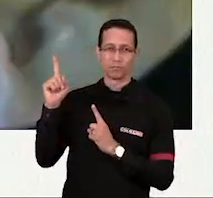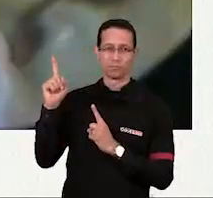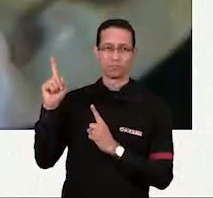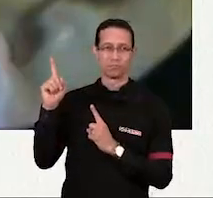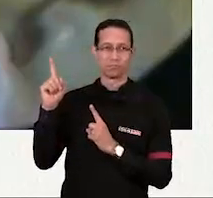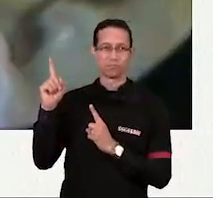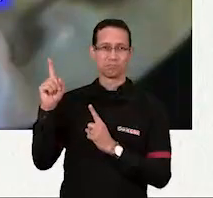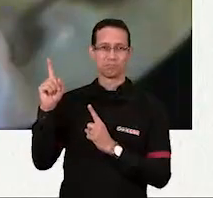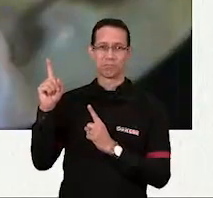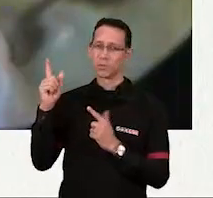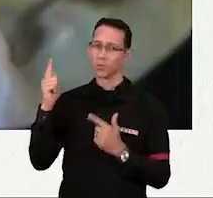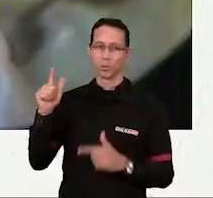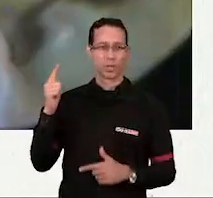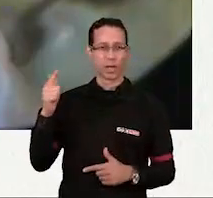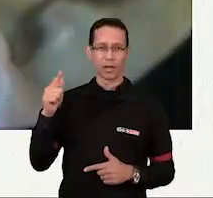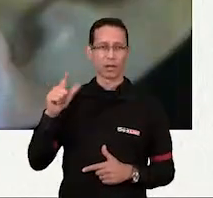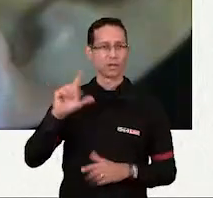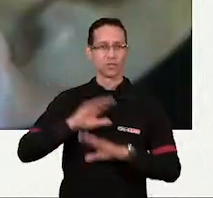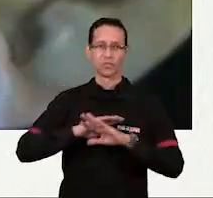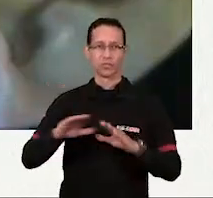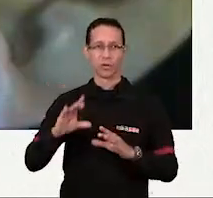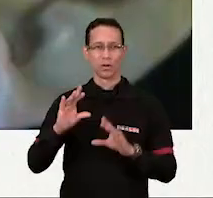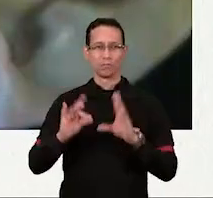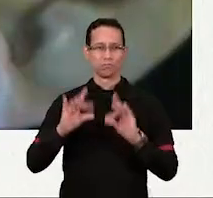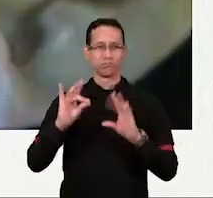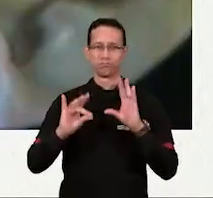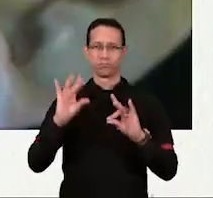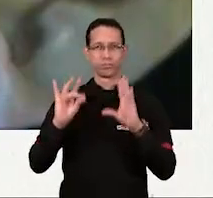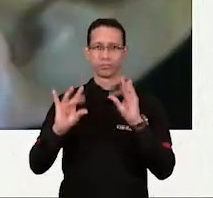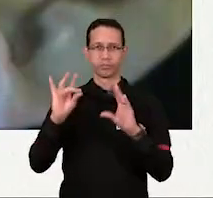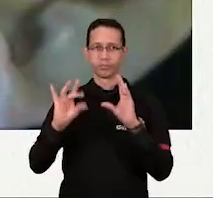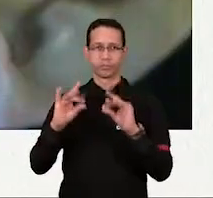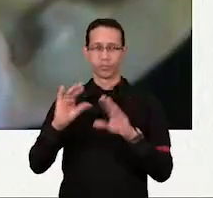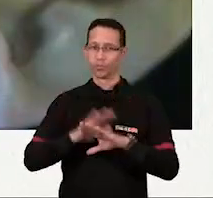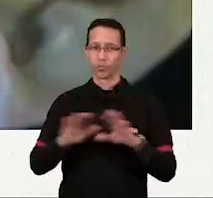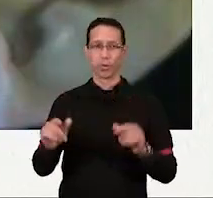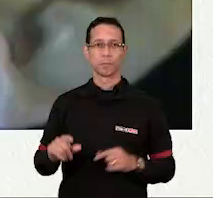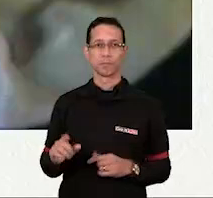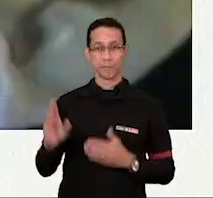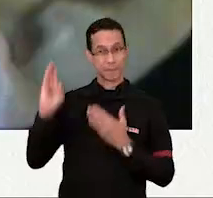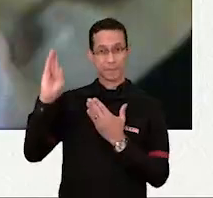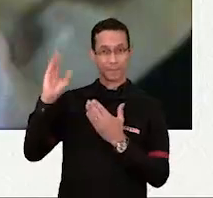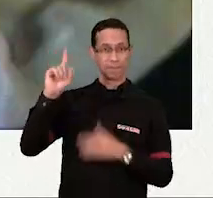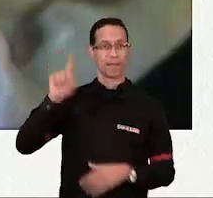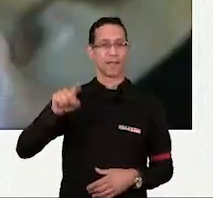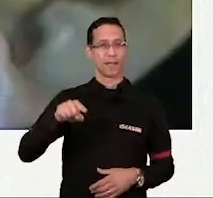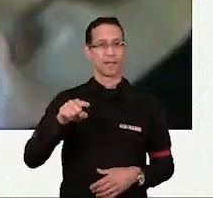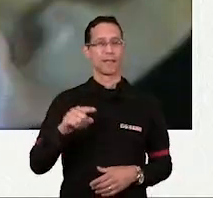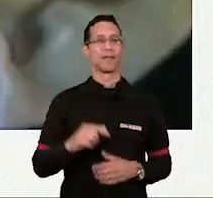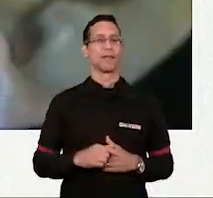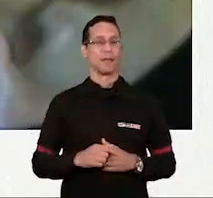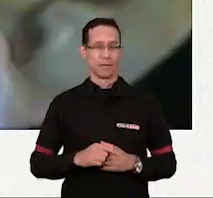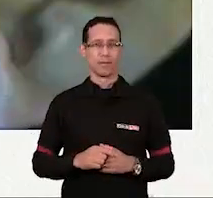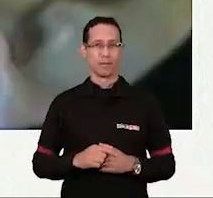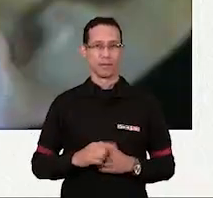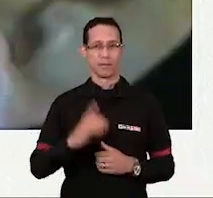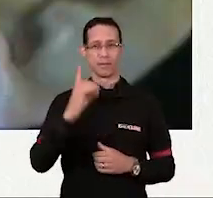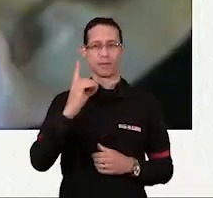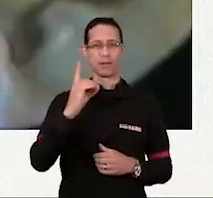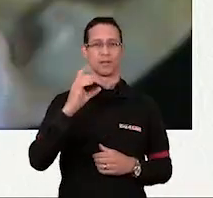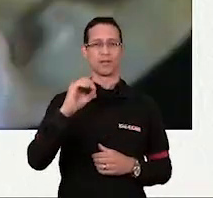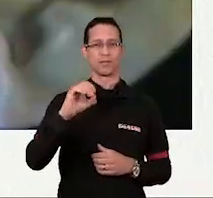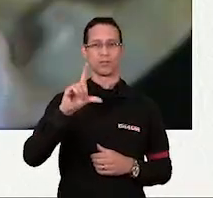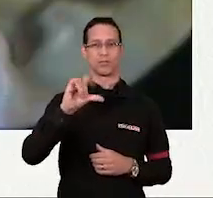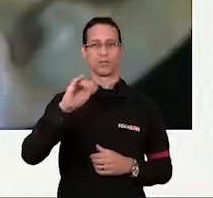tem só essa meleca toda ocupando a bula timpânica, né? Essa imagem era de um cólico, de um dólico cefálico. Então,